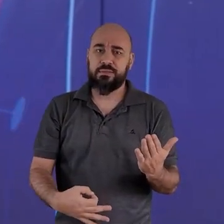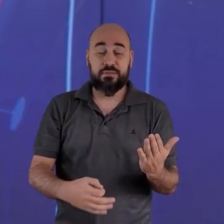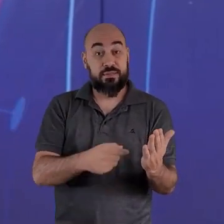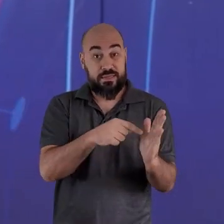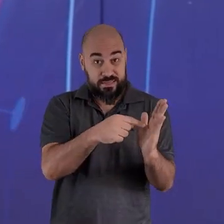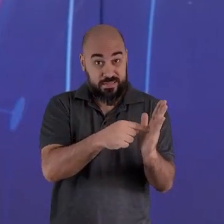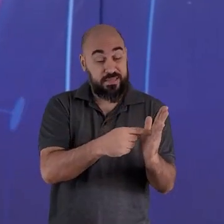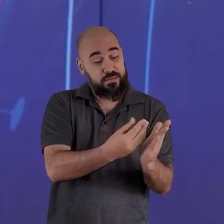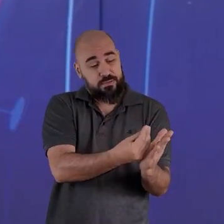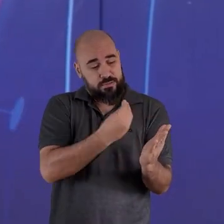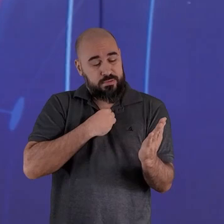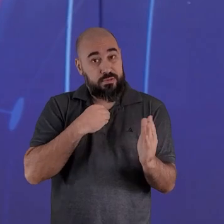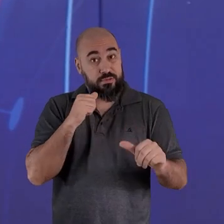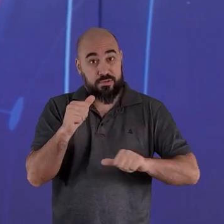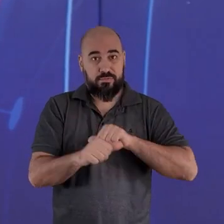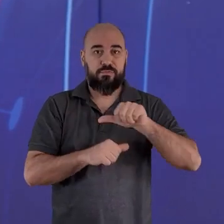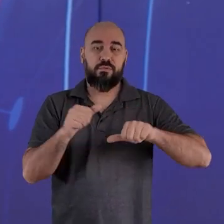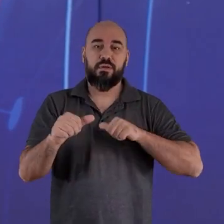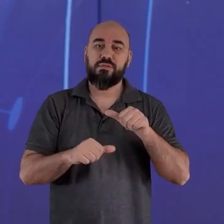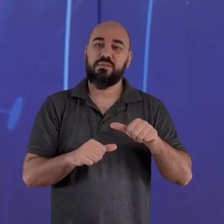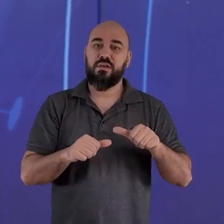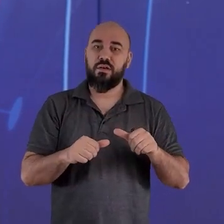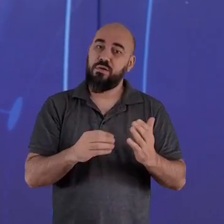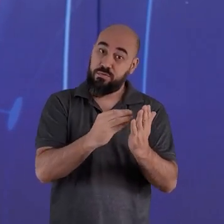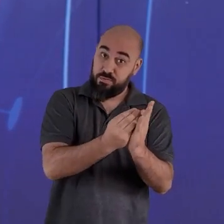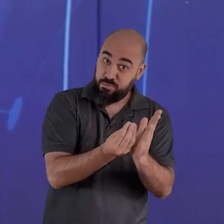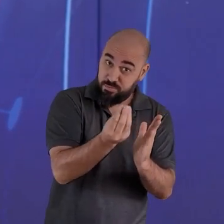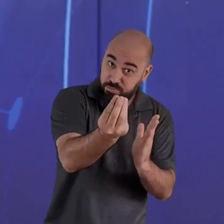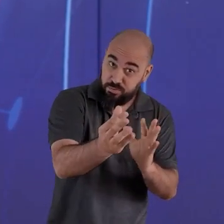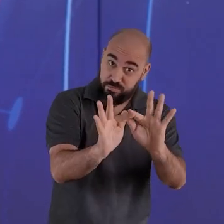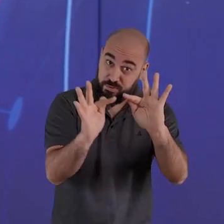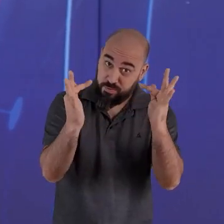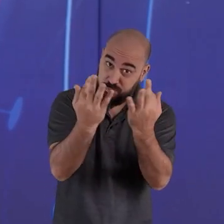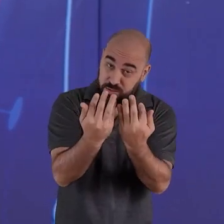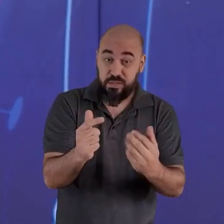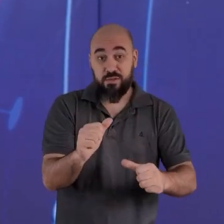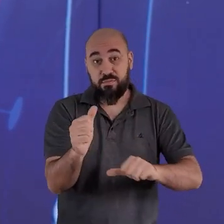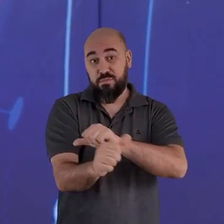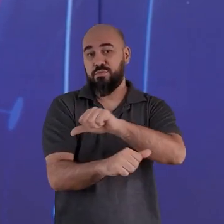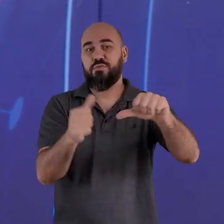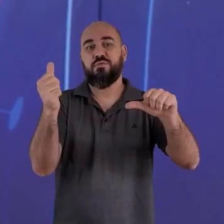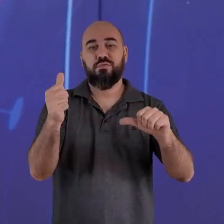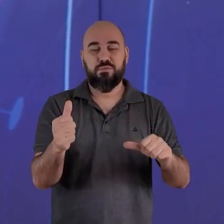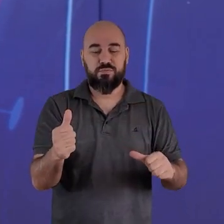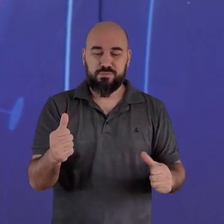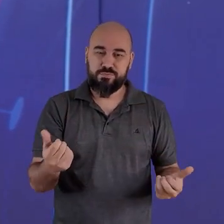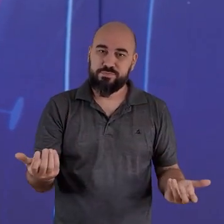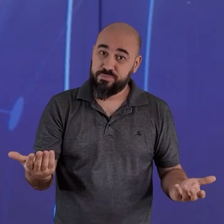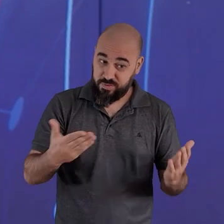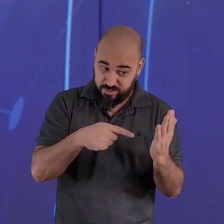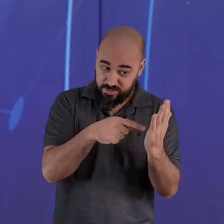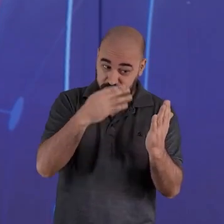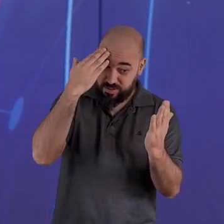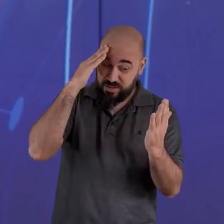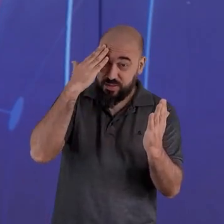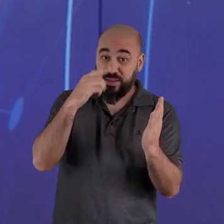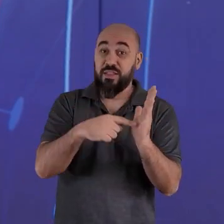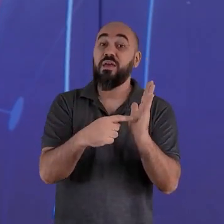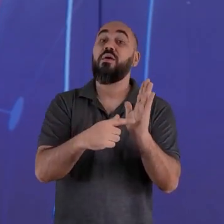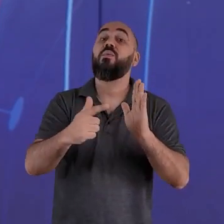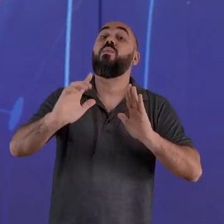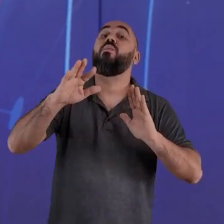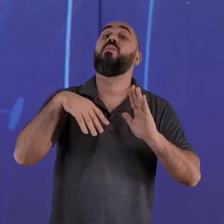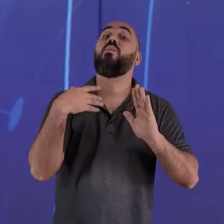essa palavra que é transformação para sua família, esta palavra que hoje nós vamos entender